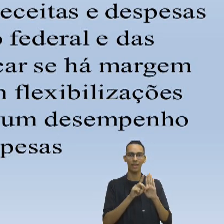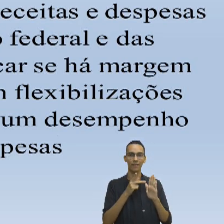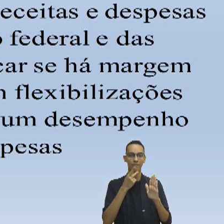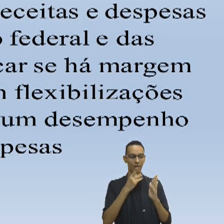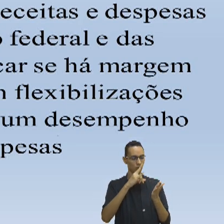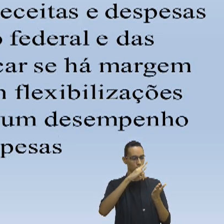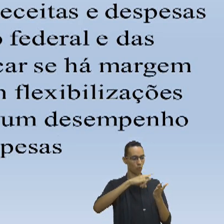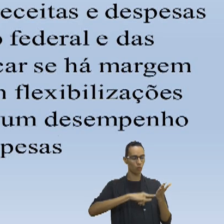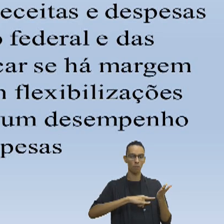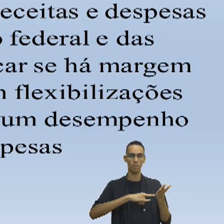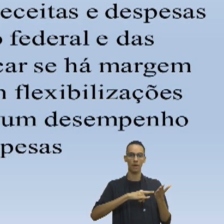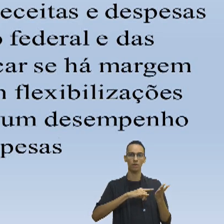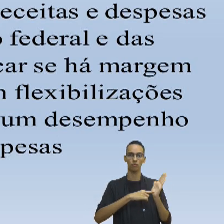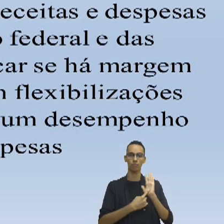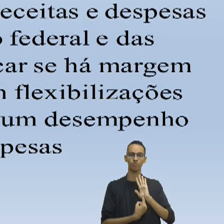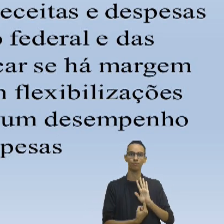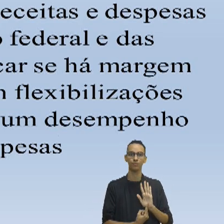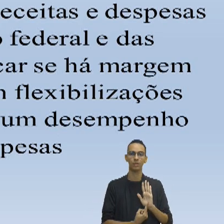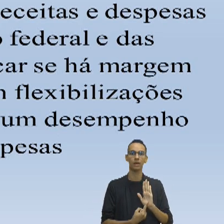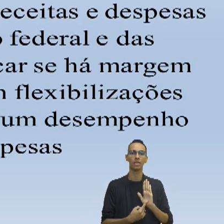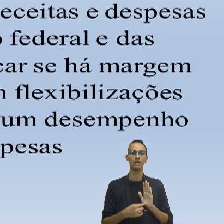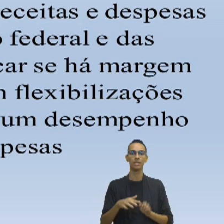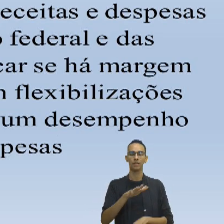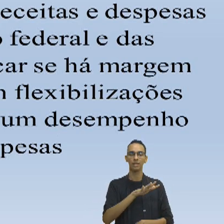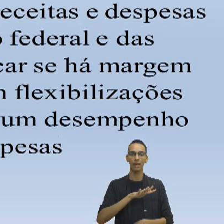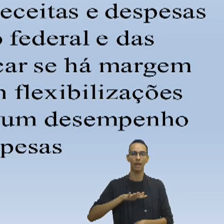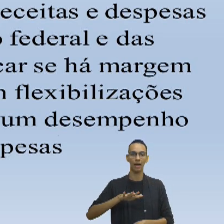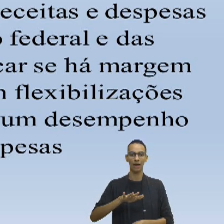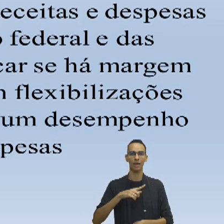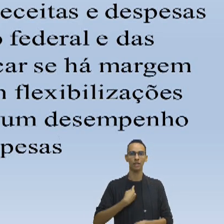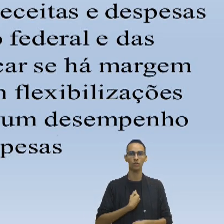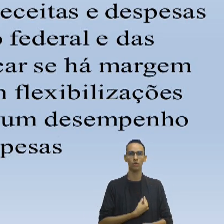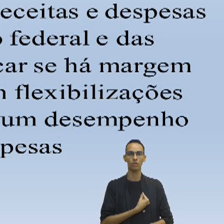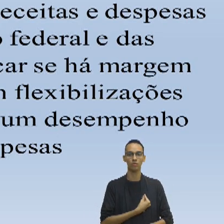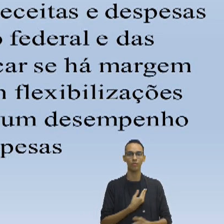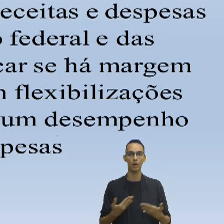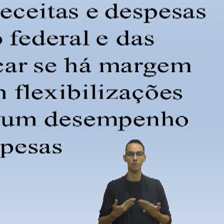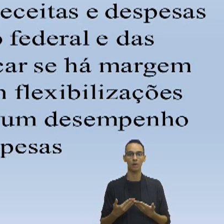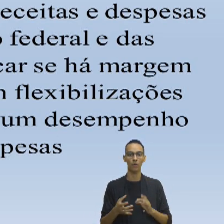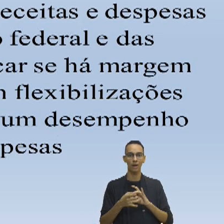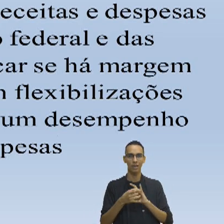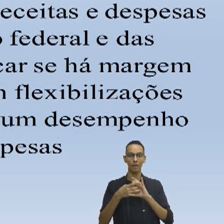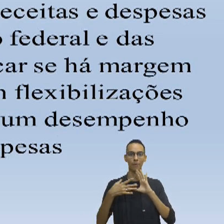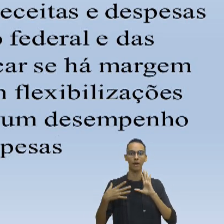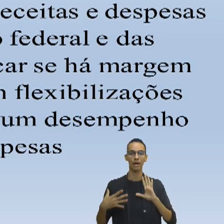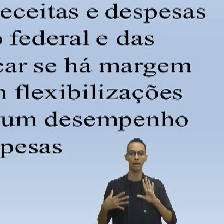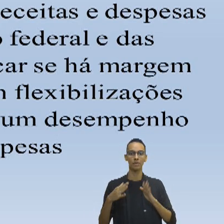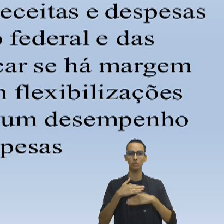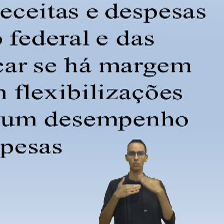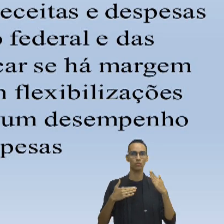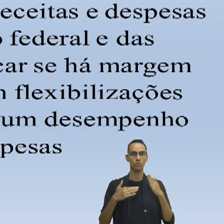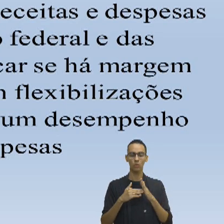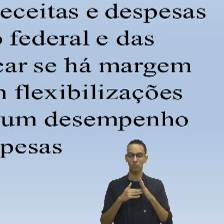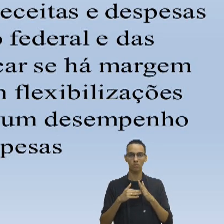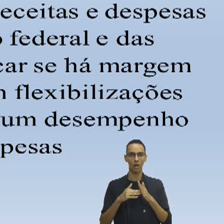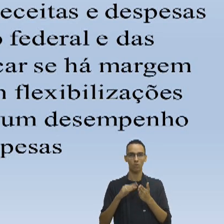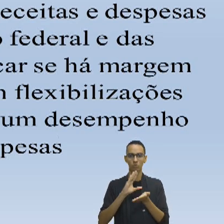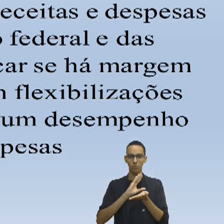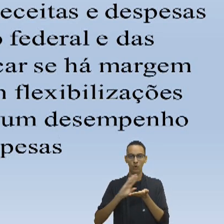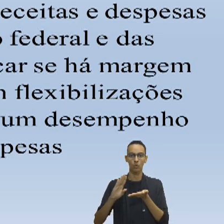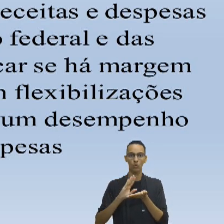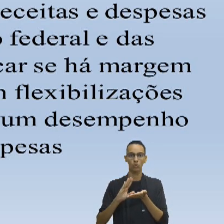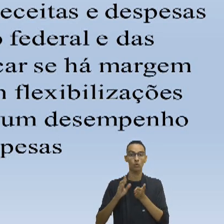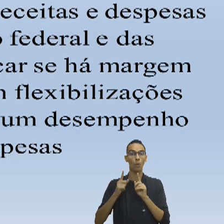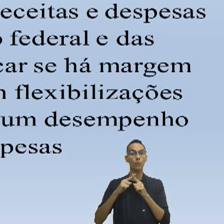determinou que, diante do cenário fiscal restritivo, a liberação mensal dos recursos, porque antes da aprovação